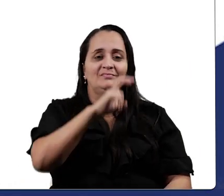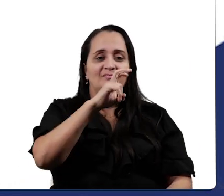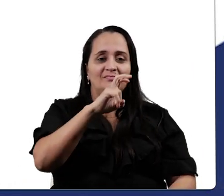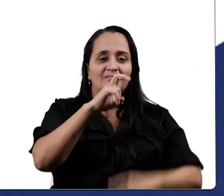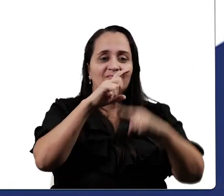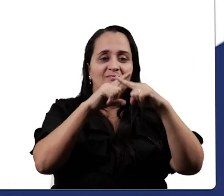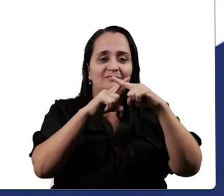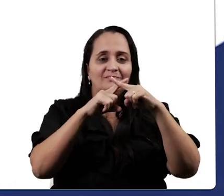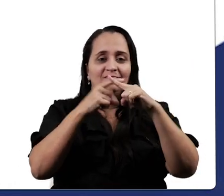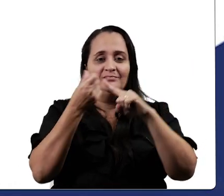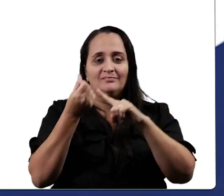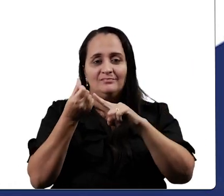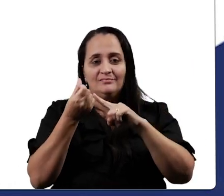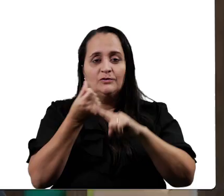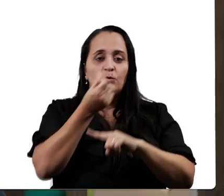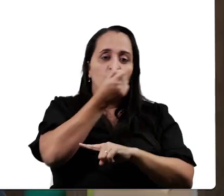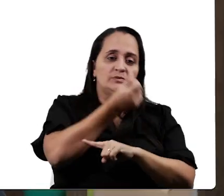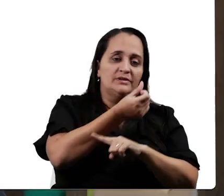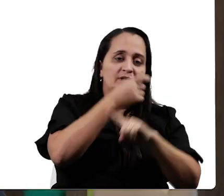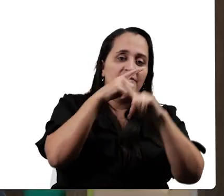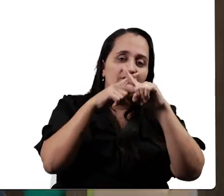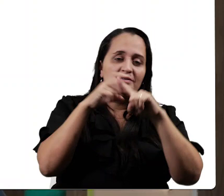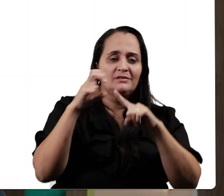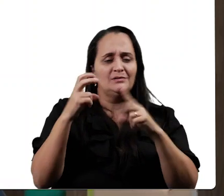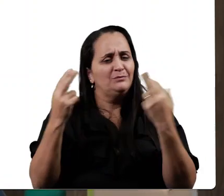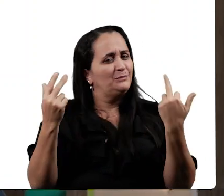deu o mesmo resultado 30